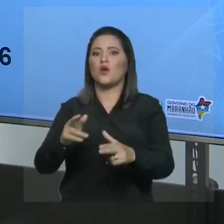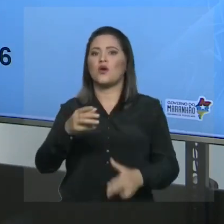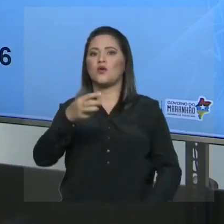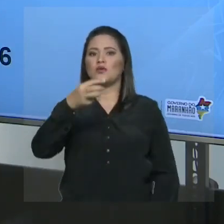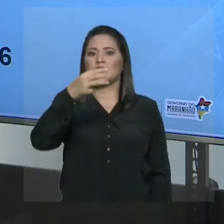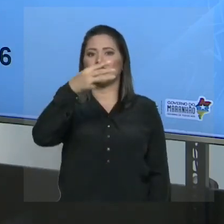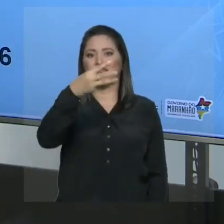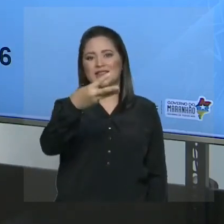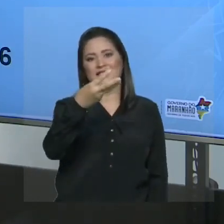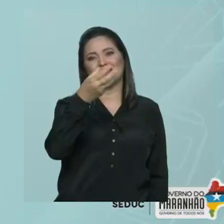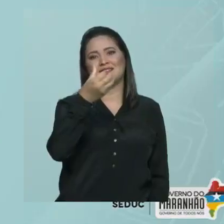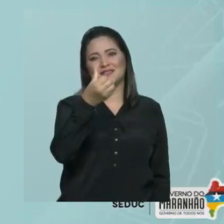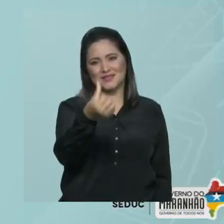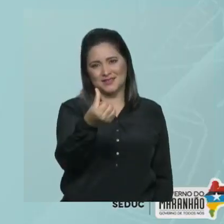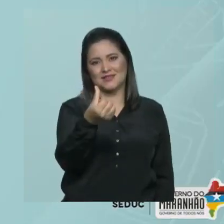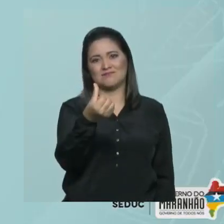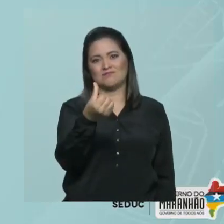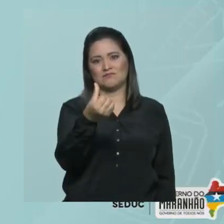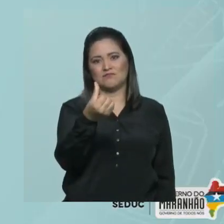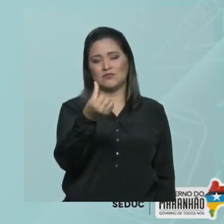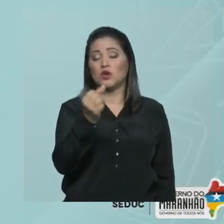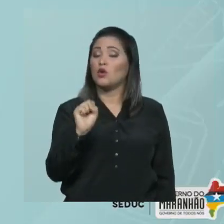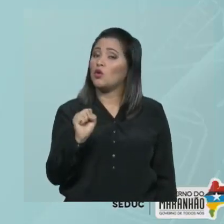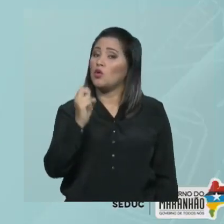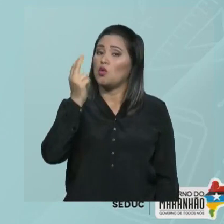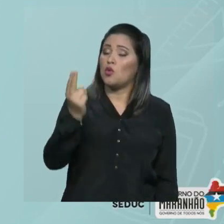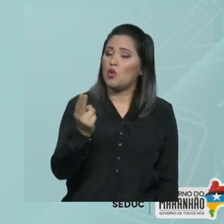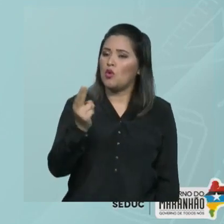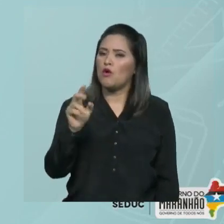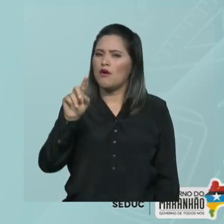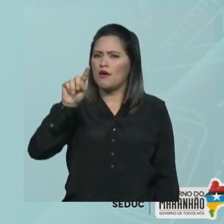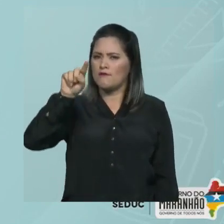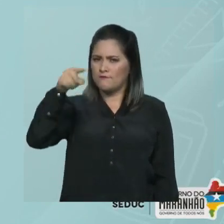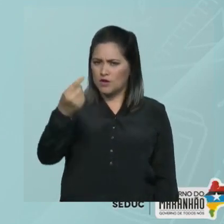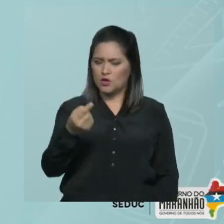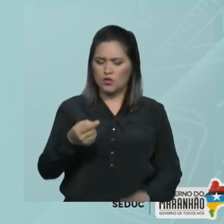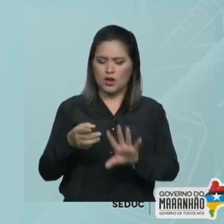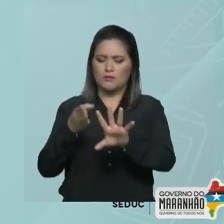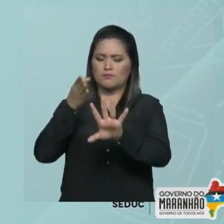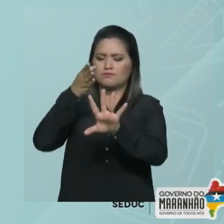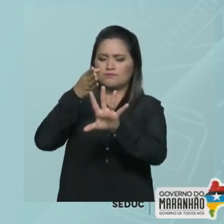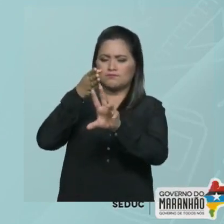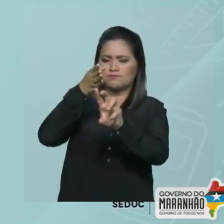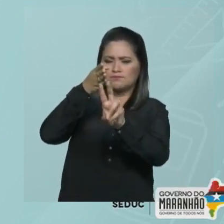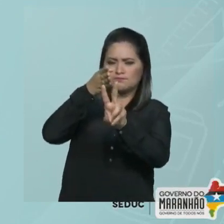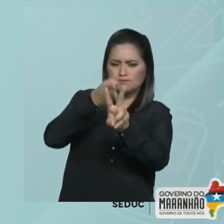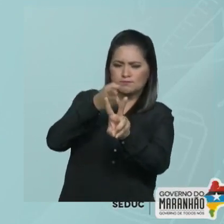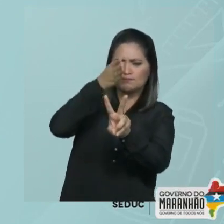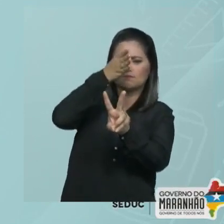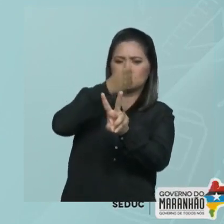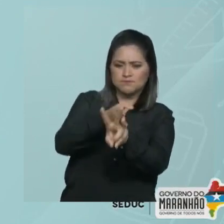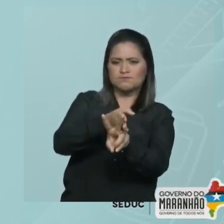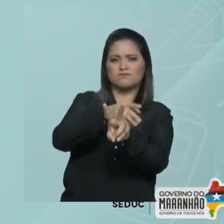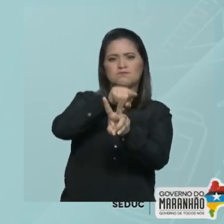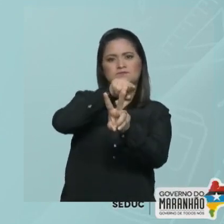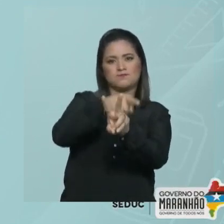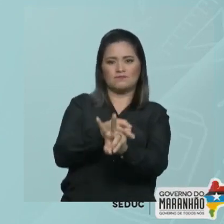Ou pegar essa vírgula e deslocar duas casas para a esquerda e encontro também o 36.